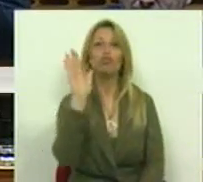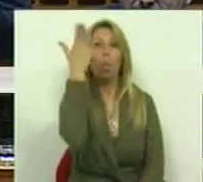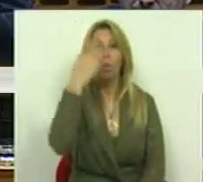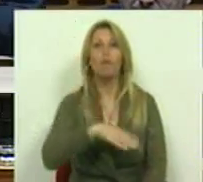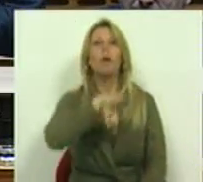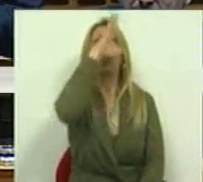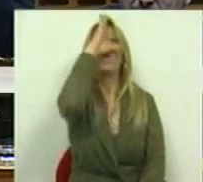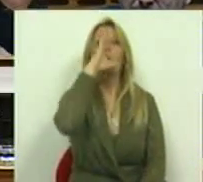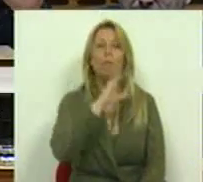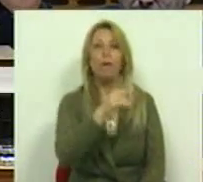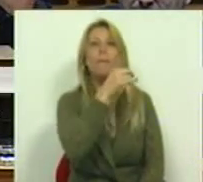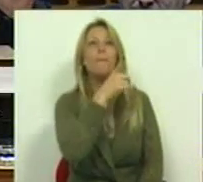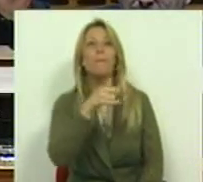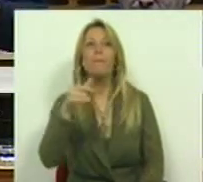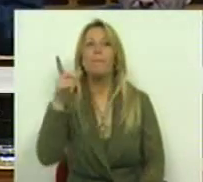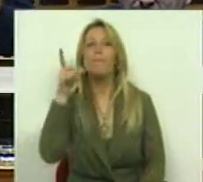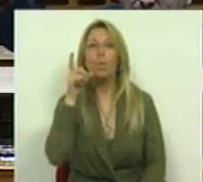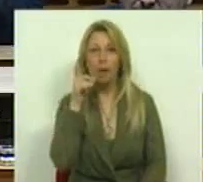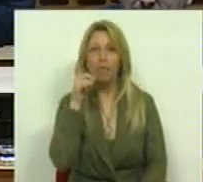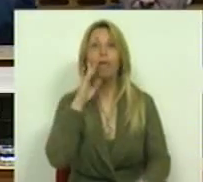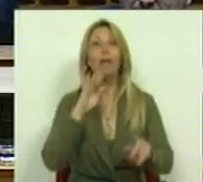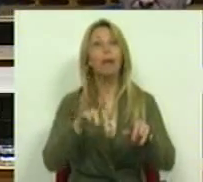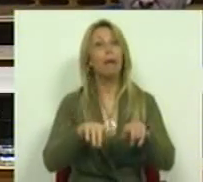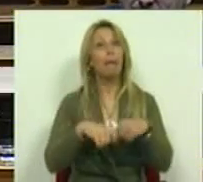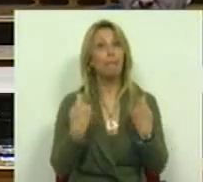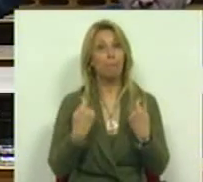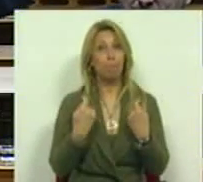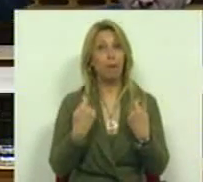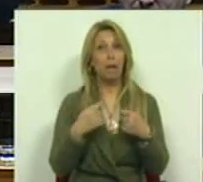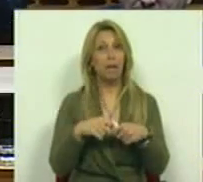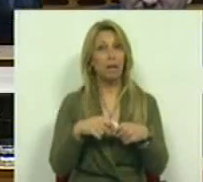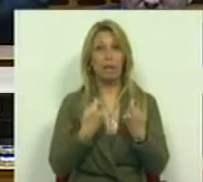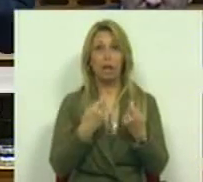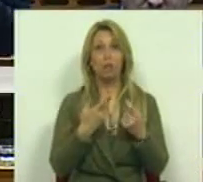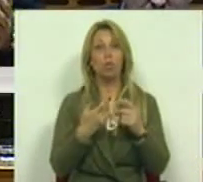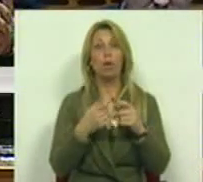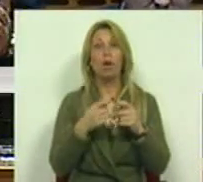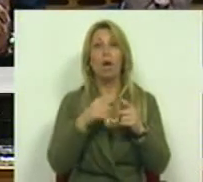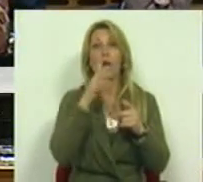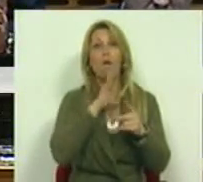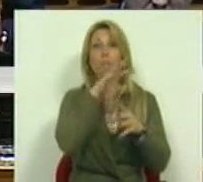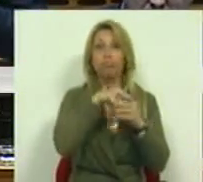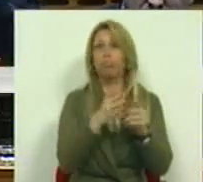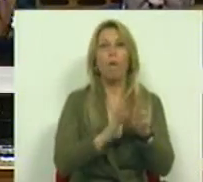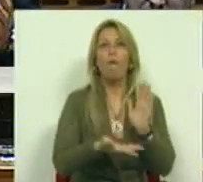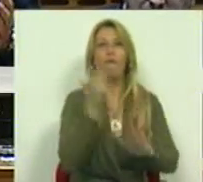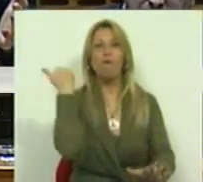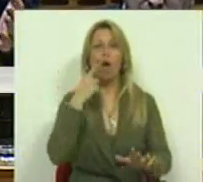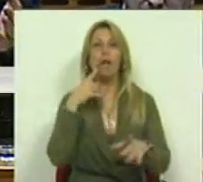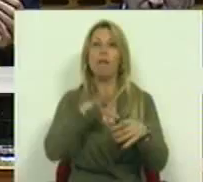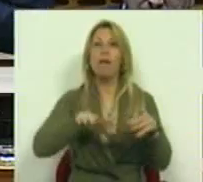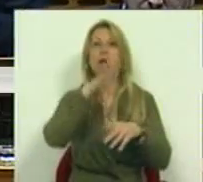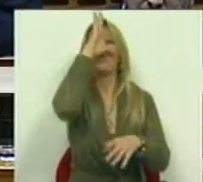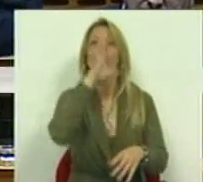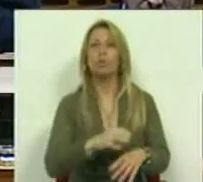Governo compromete-se em despartidarizar o aparelho de Estado. Há, no entanto, uma grave duplicidade do comportamento dos